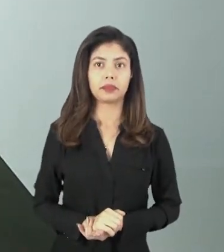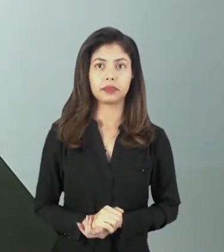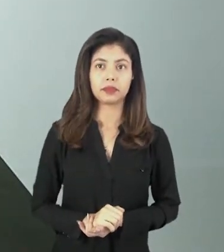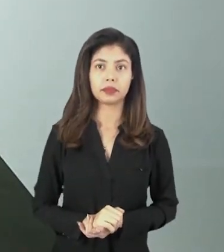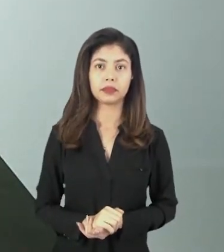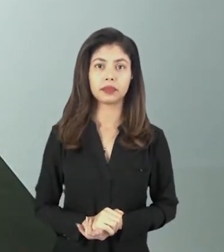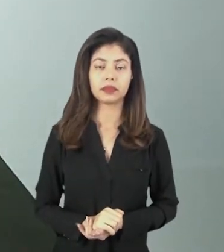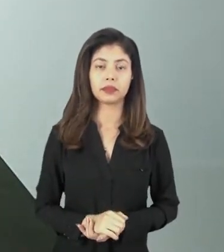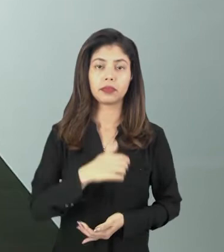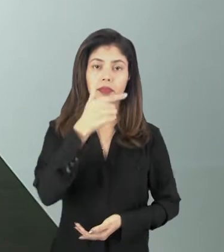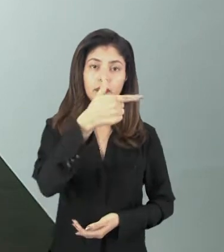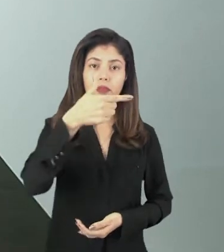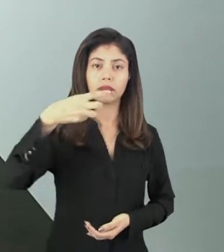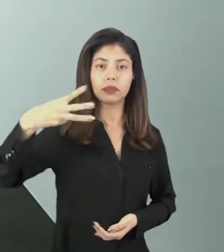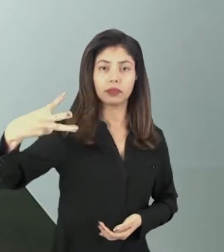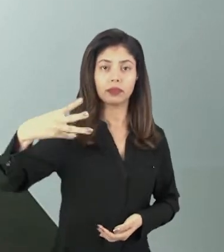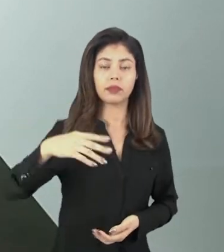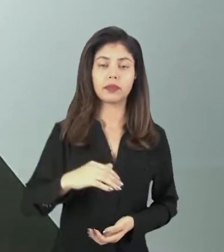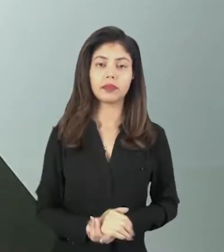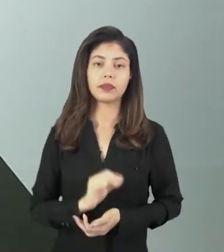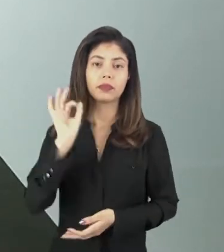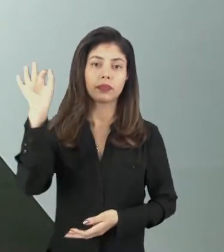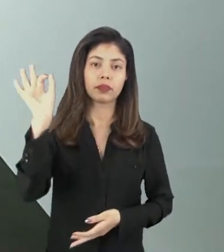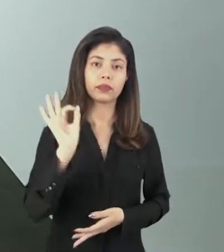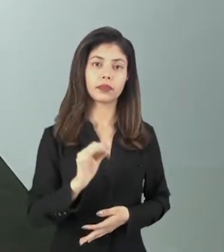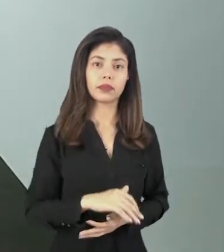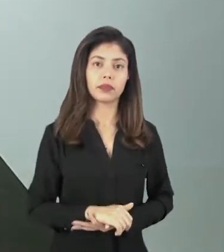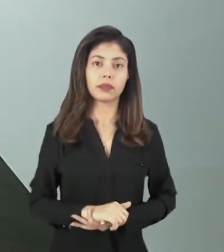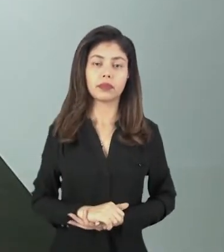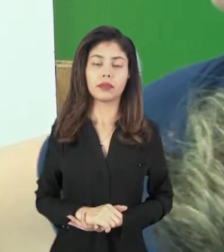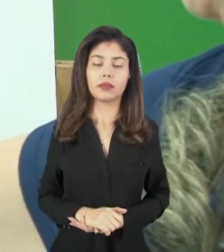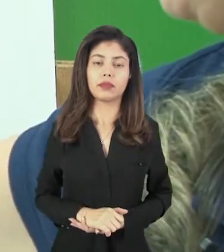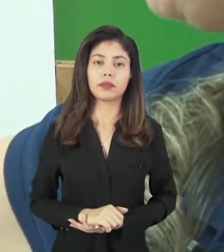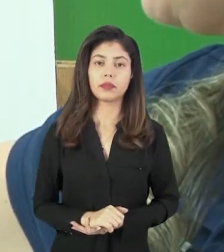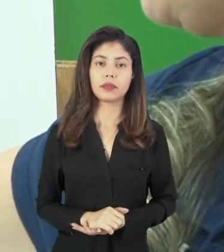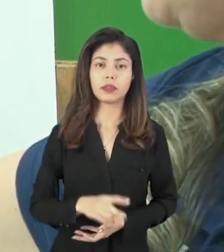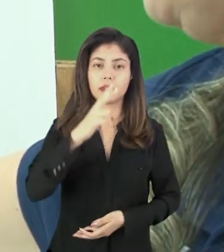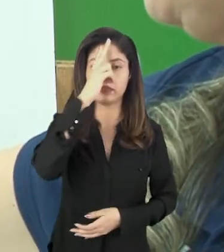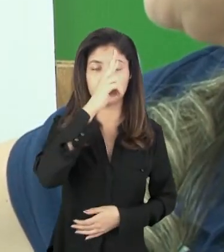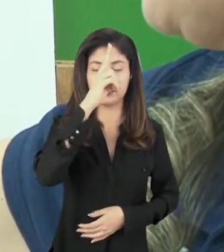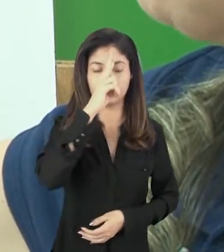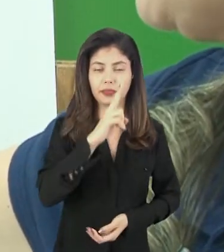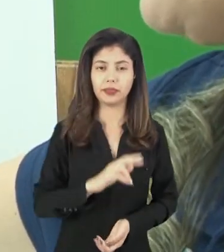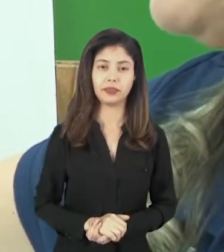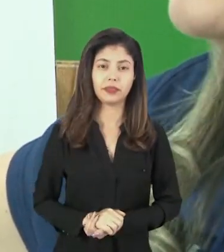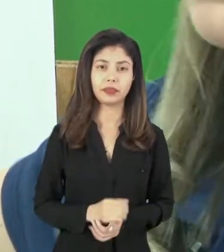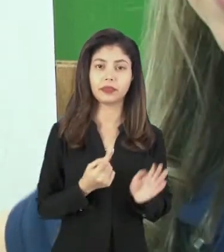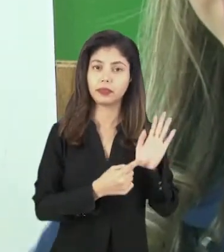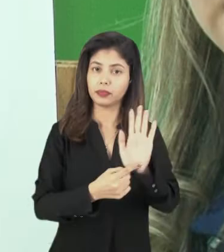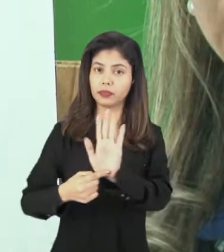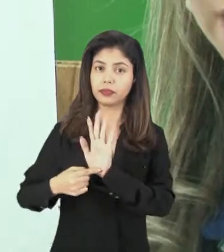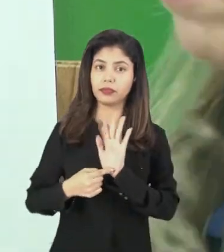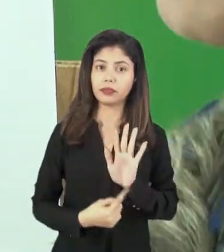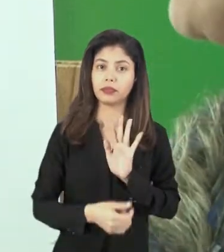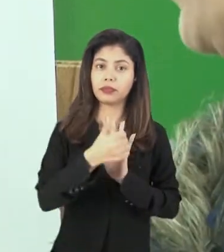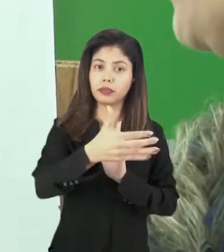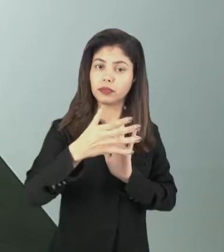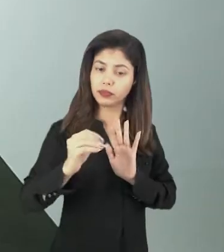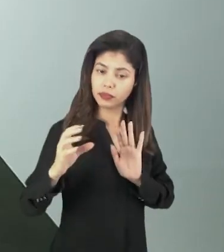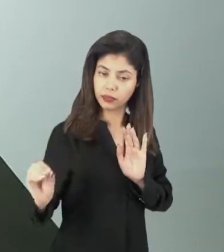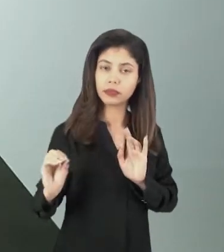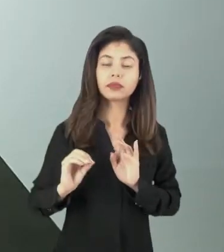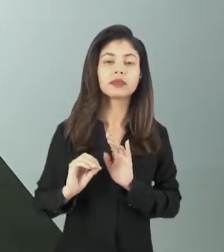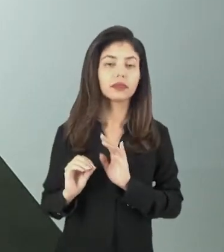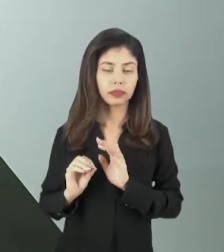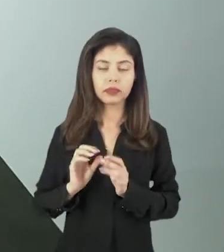23 por cento lembra que esse aqui representa sem